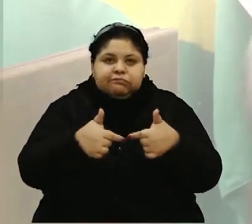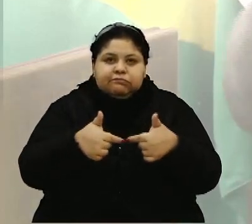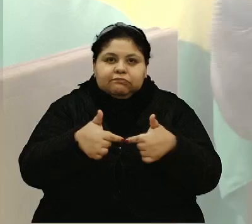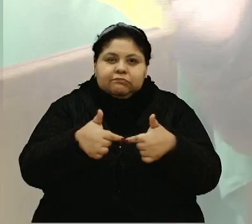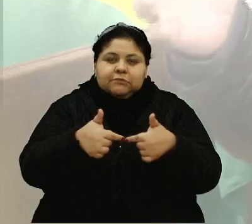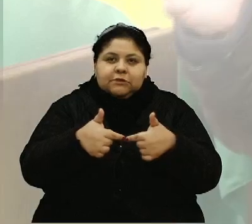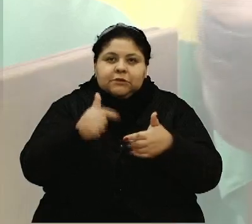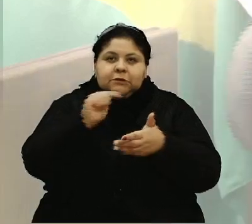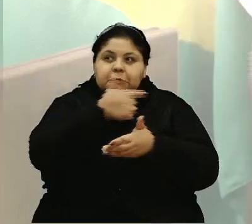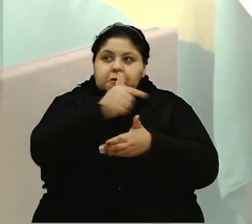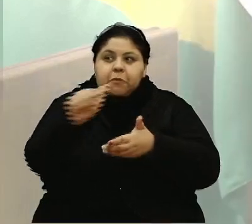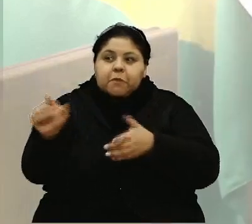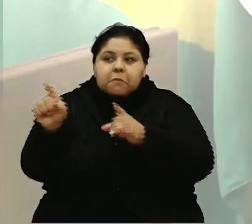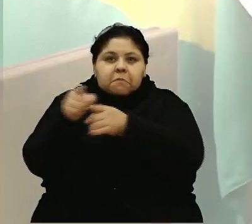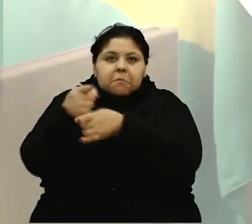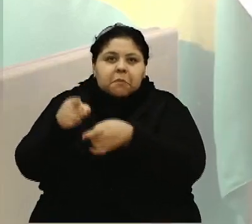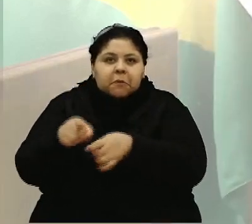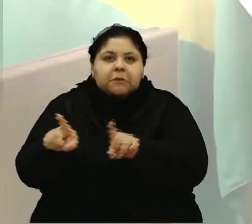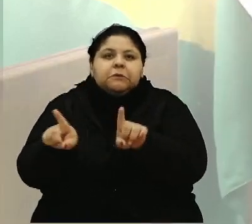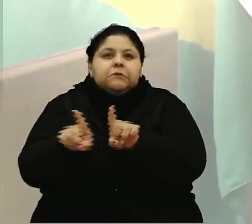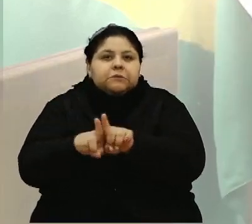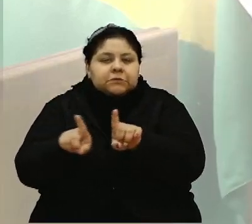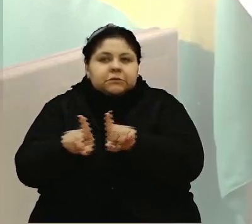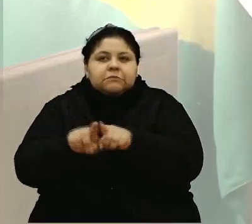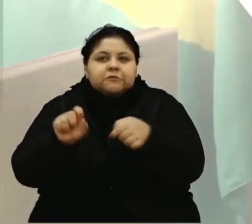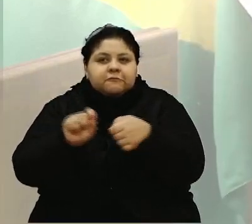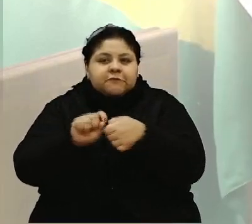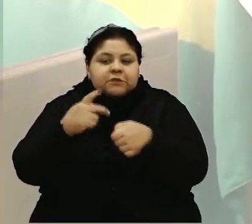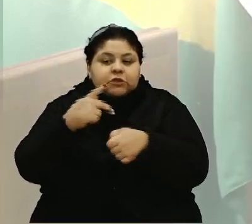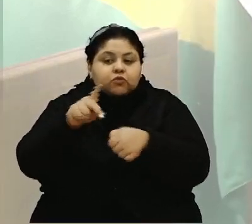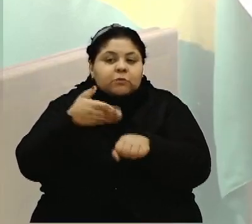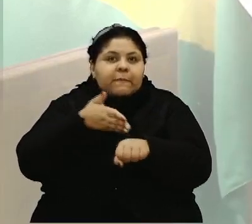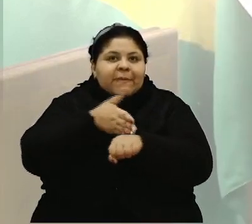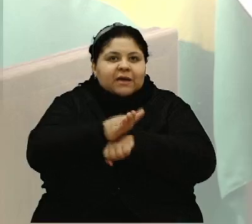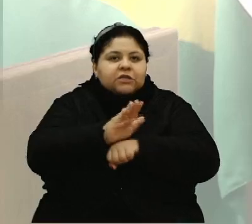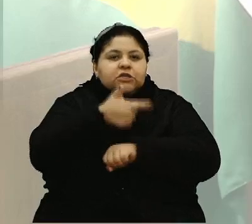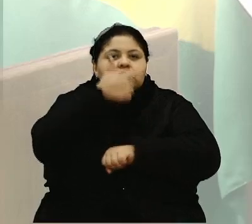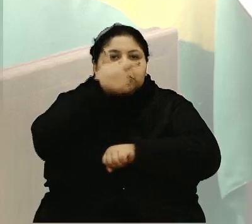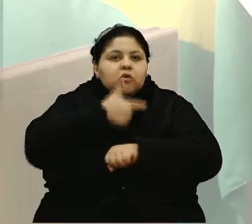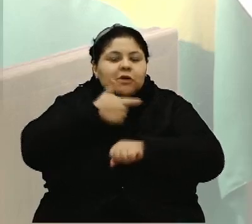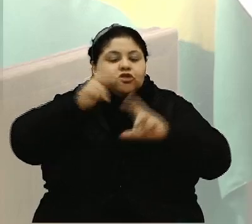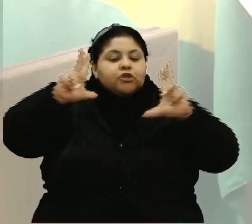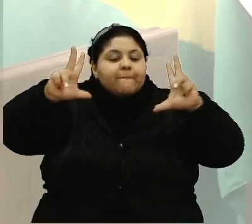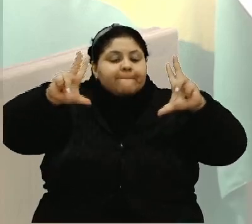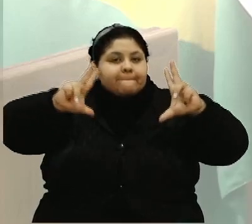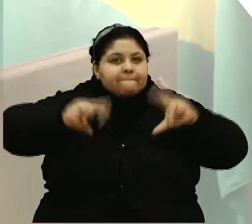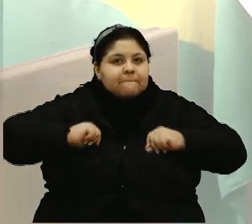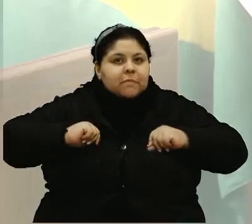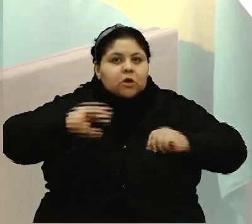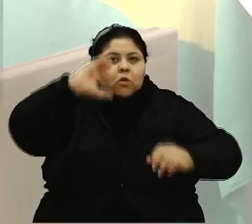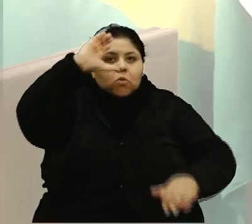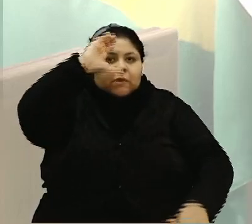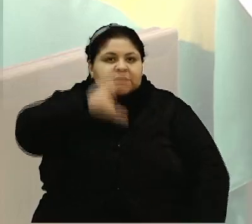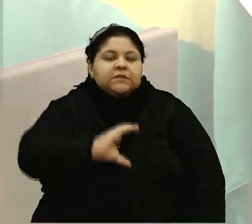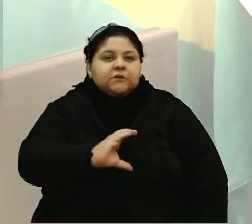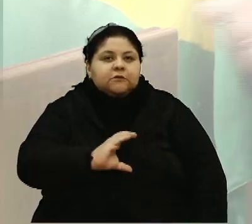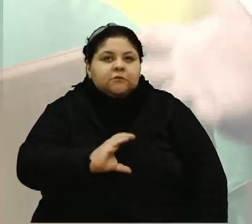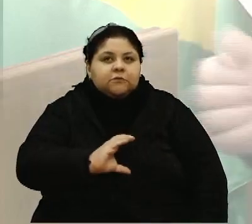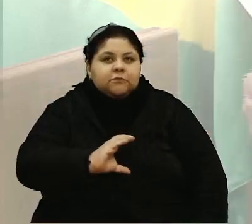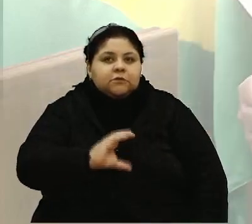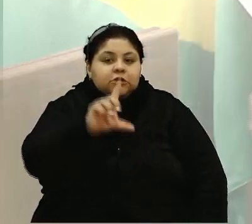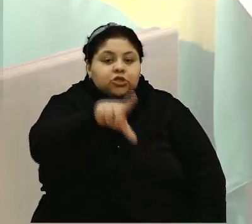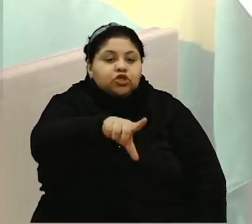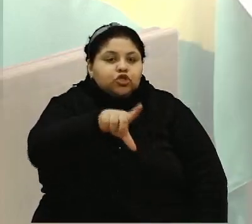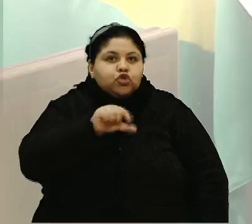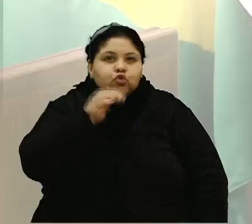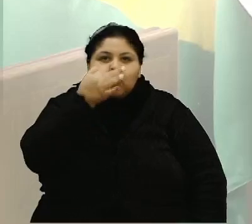para outros músicos, ele também fez a sua parte. Então, acho que é merecido, um cidadão que escolheu